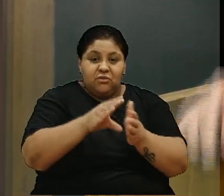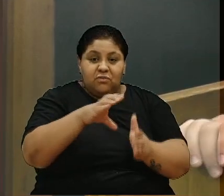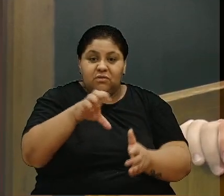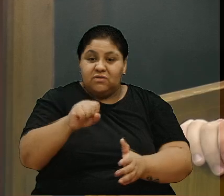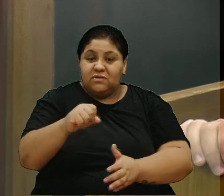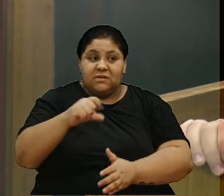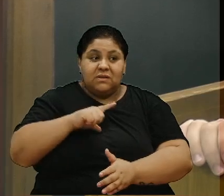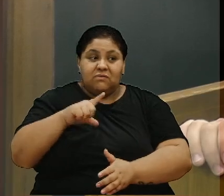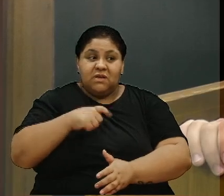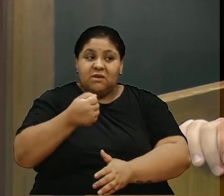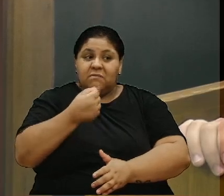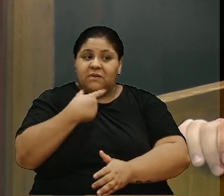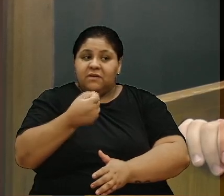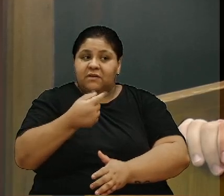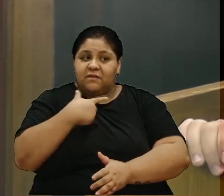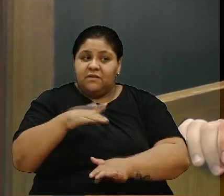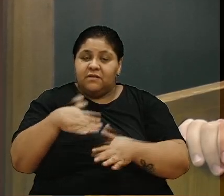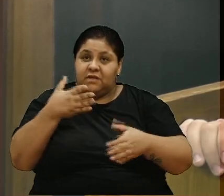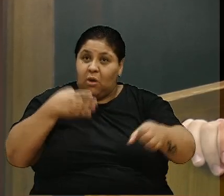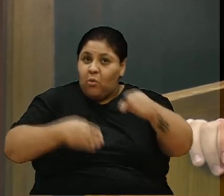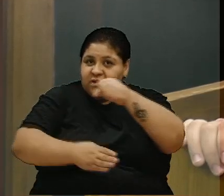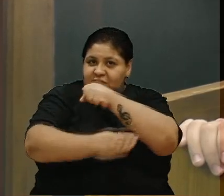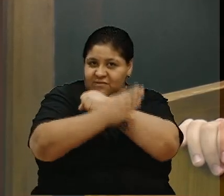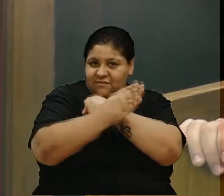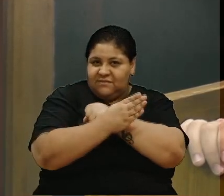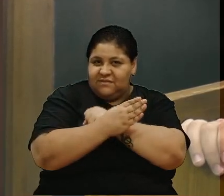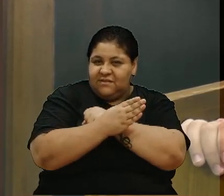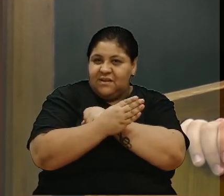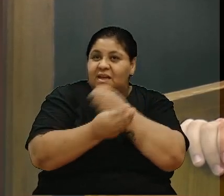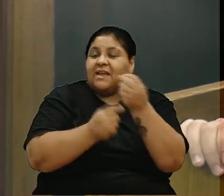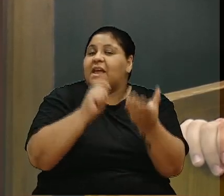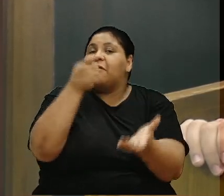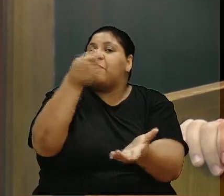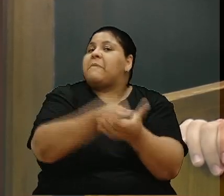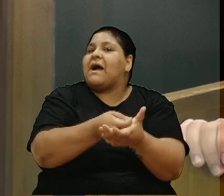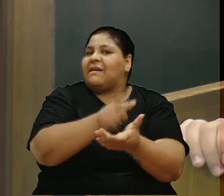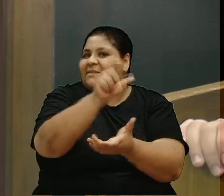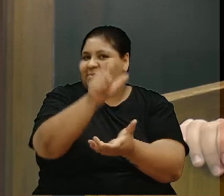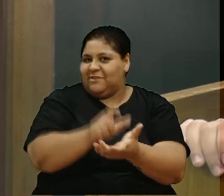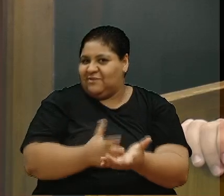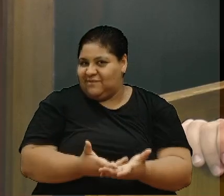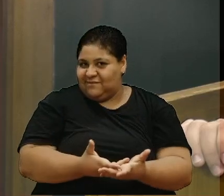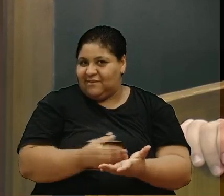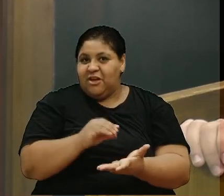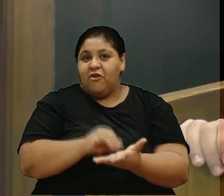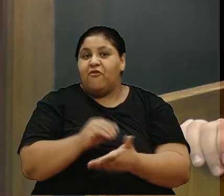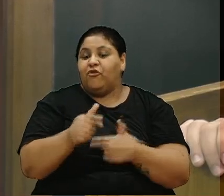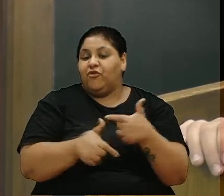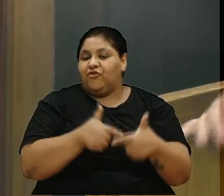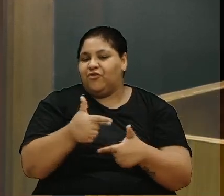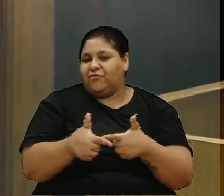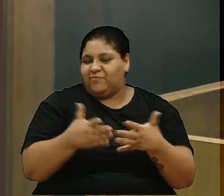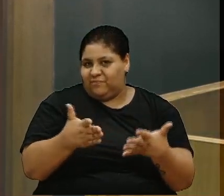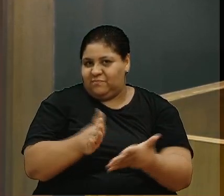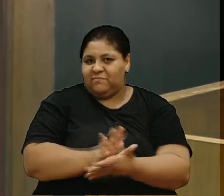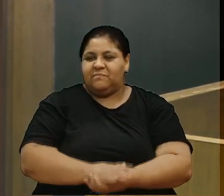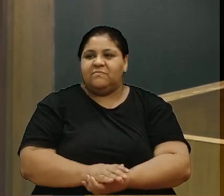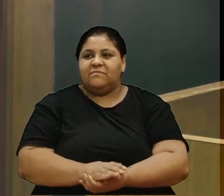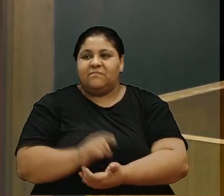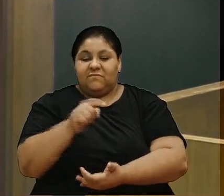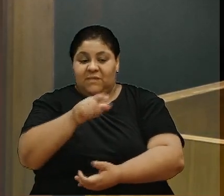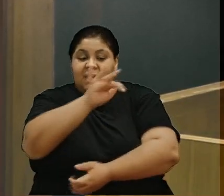não tem o medicamento delas. Então essa viagem, quem que cobre esse percurso, faltando trabalho. Então